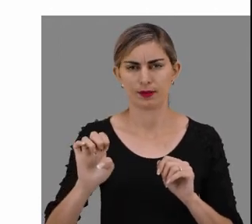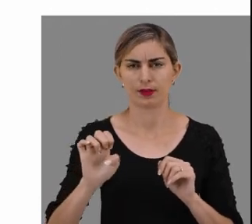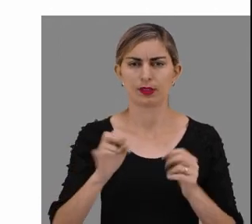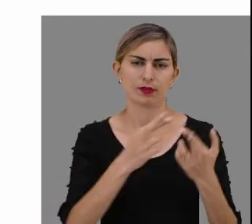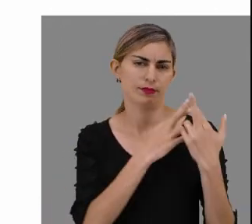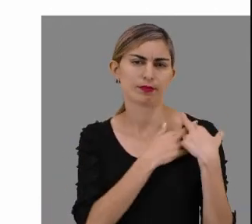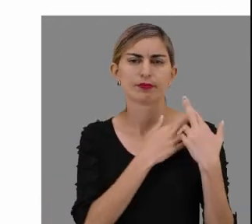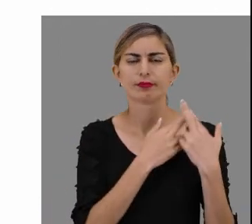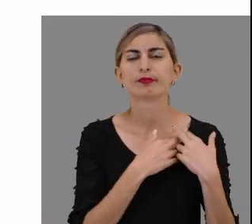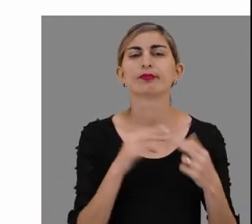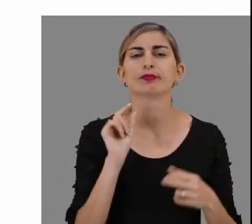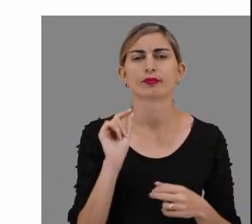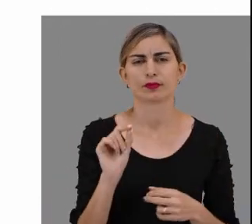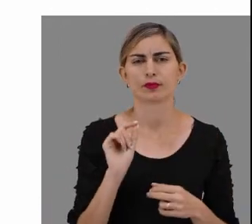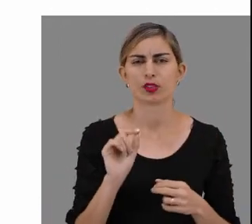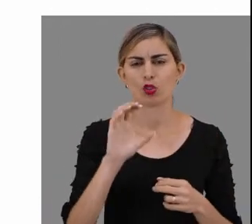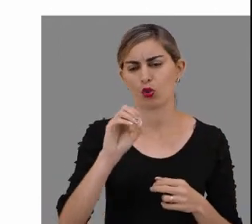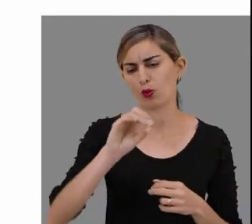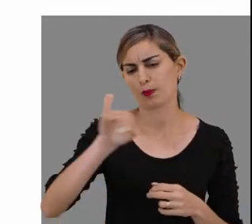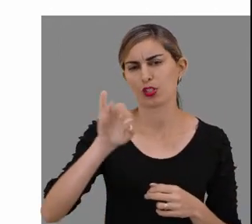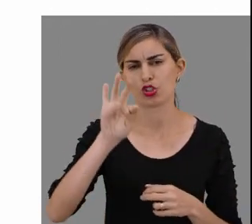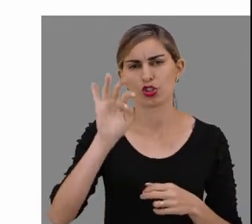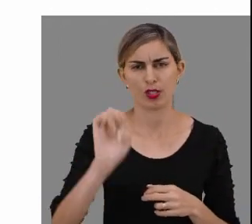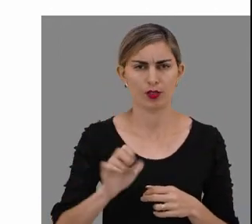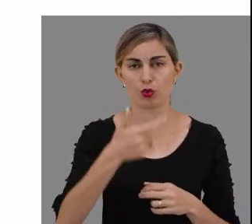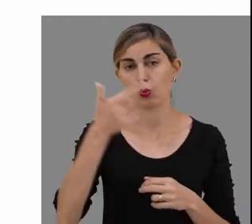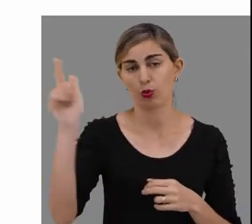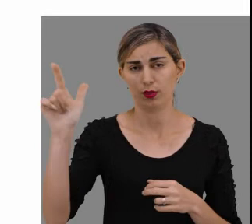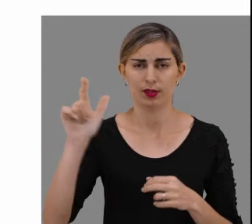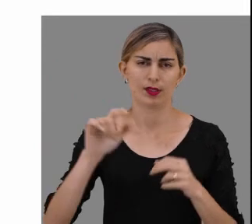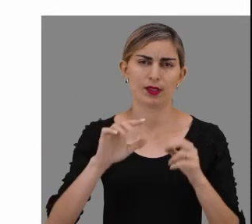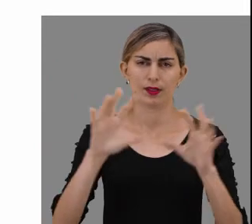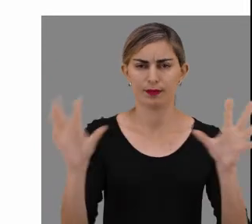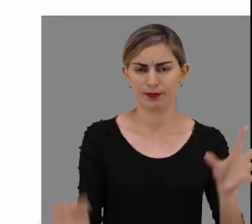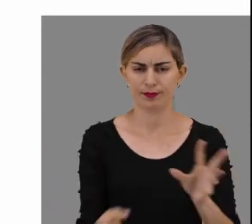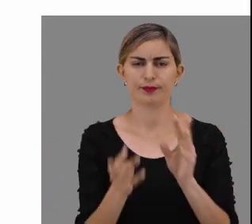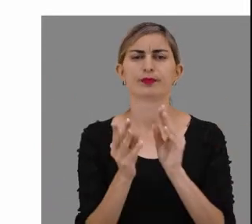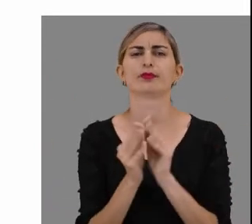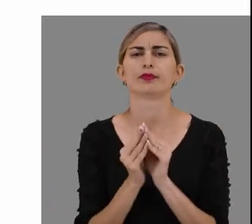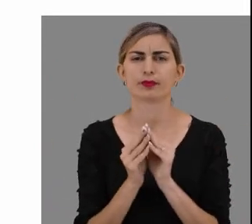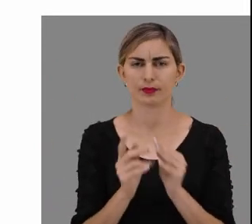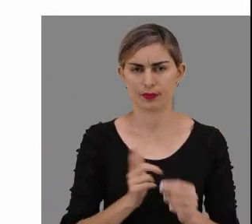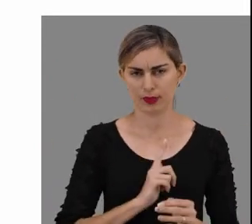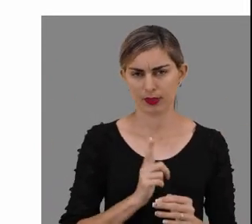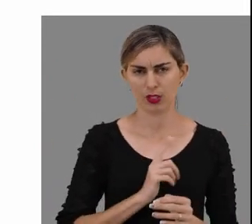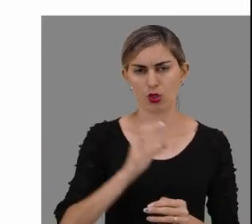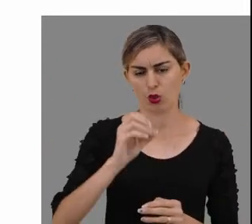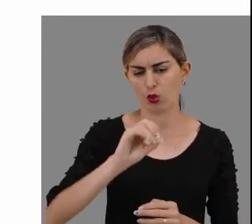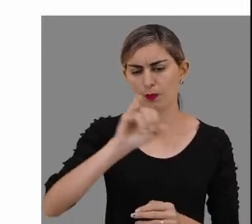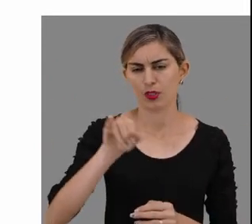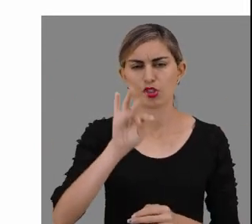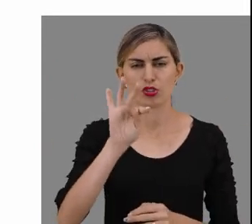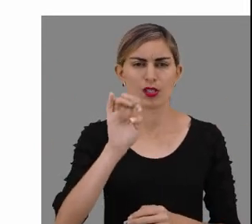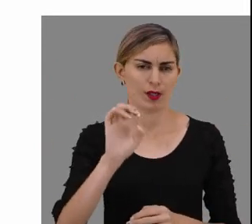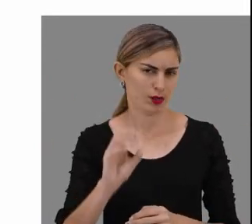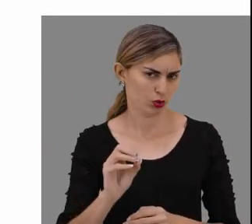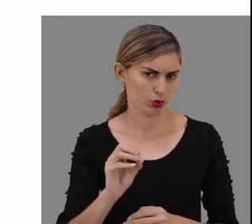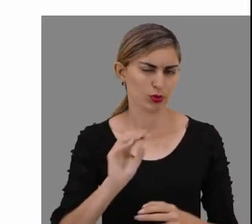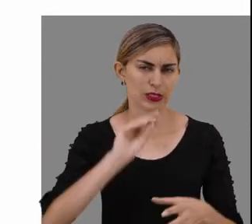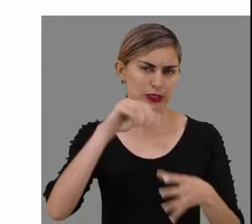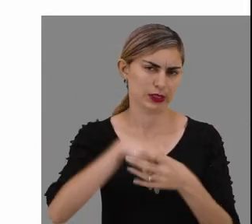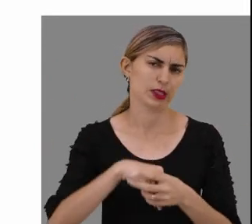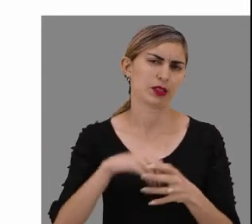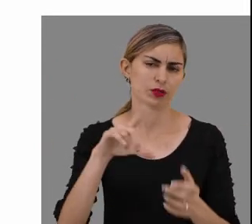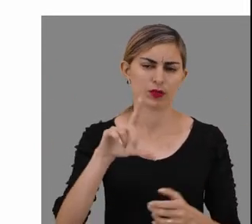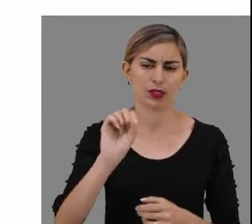que possui um atributo que é um objeto de uma outra classe. Ou quando, por exemplo, nós temos um objeto